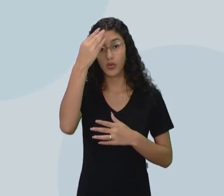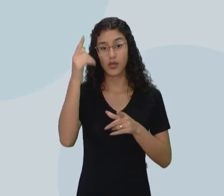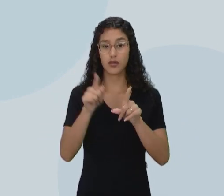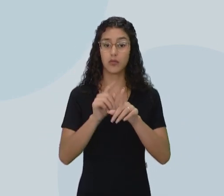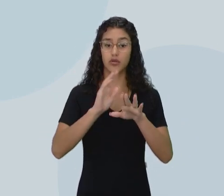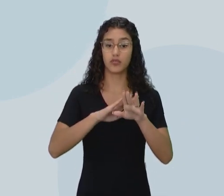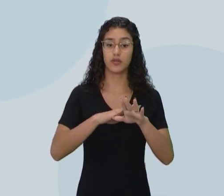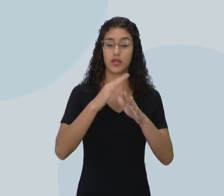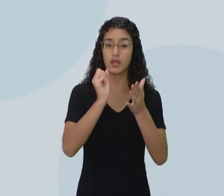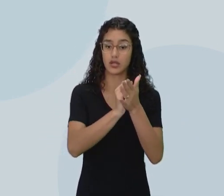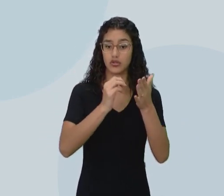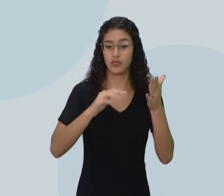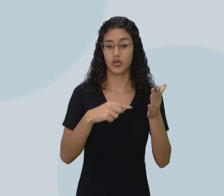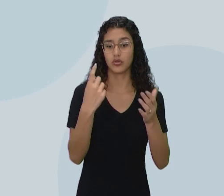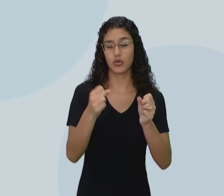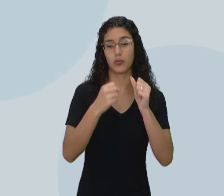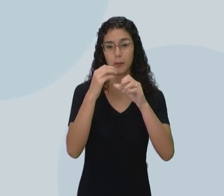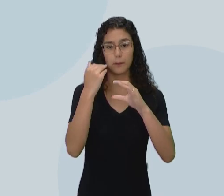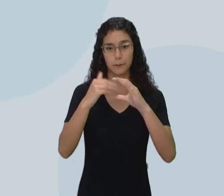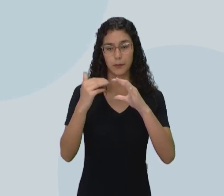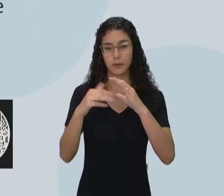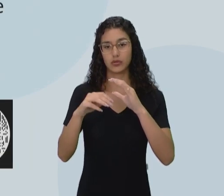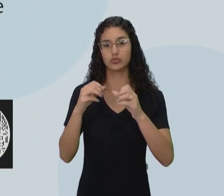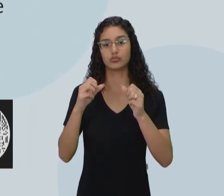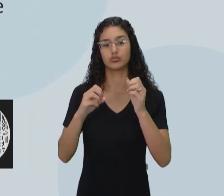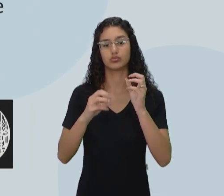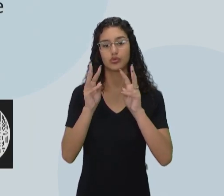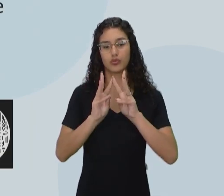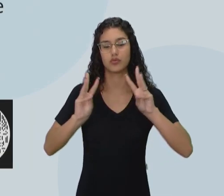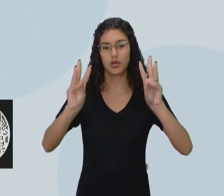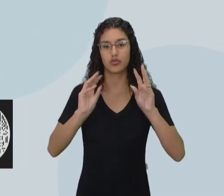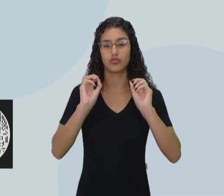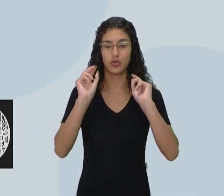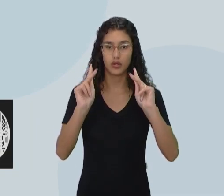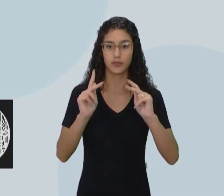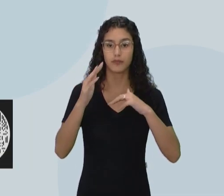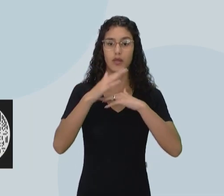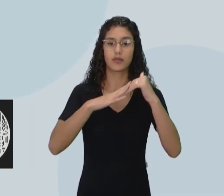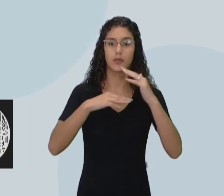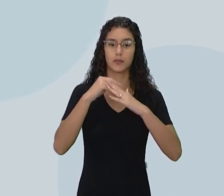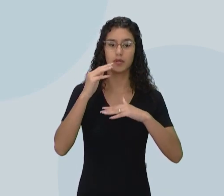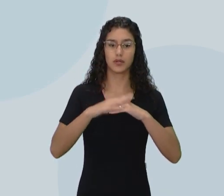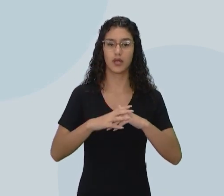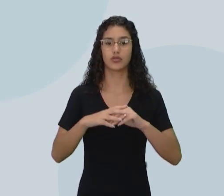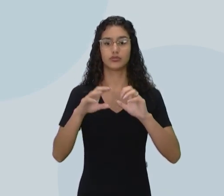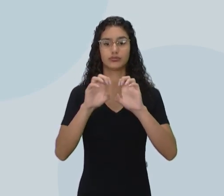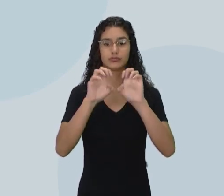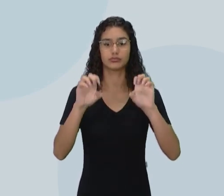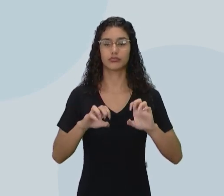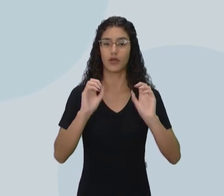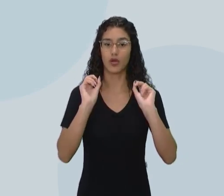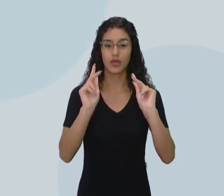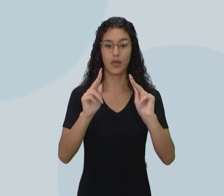de fazer as tarefas que a gente posta lá no site de tarefas. Ok, gente? As habilidades